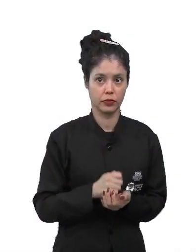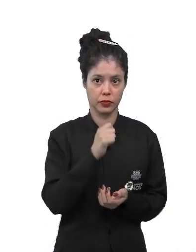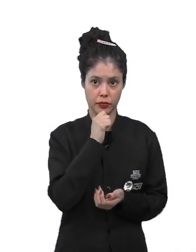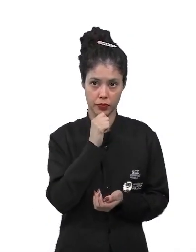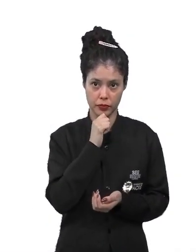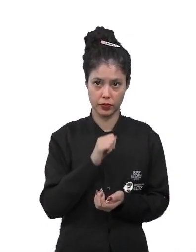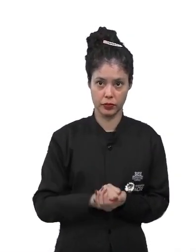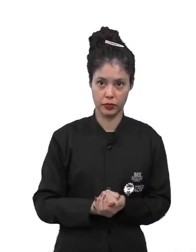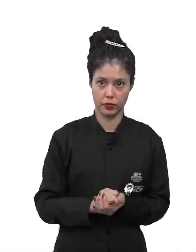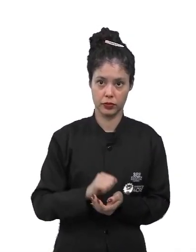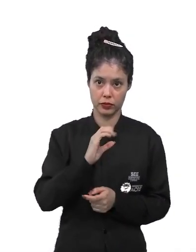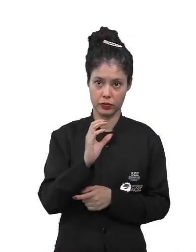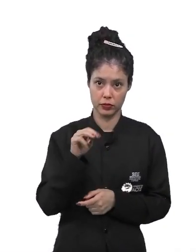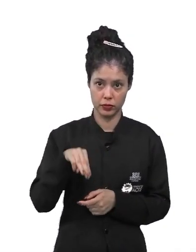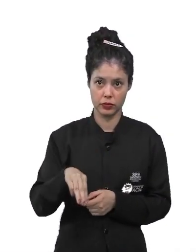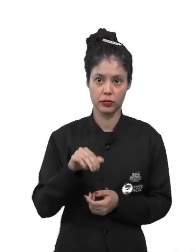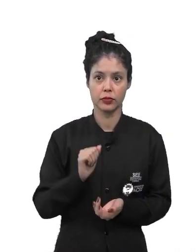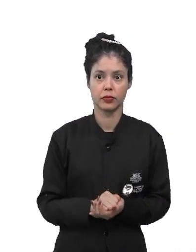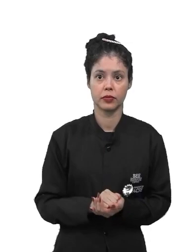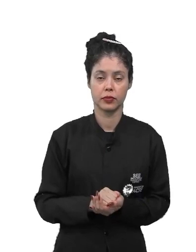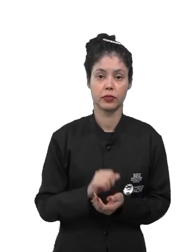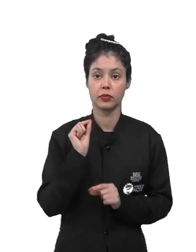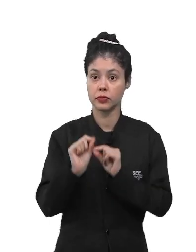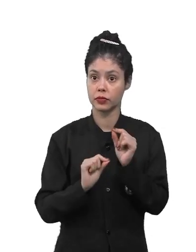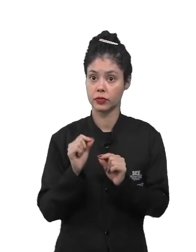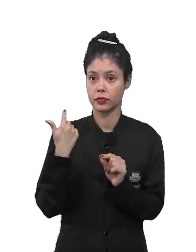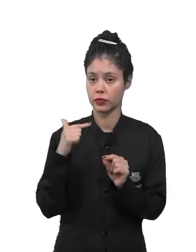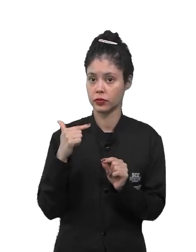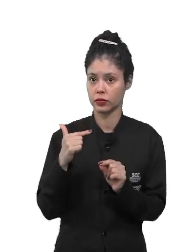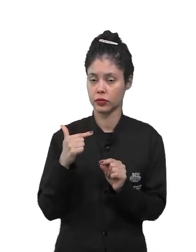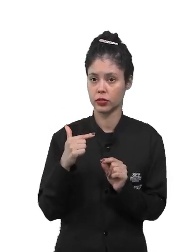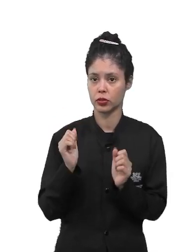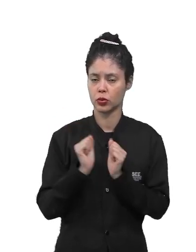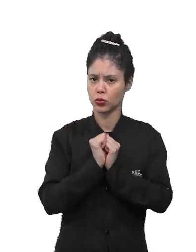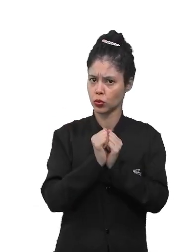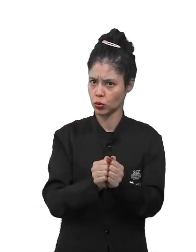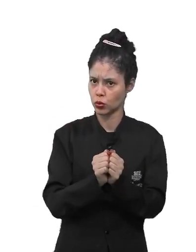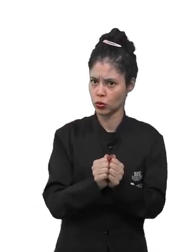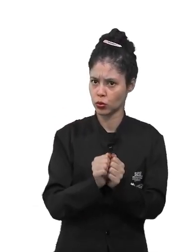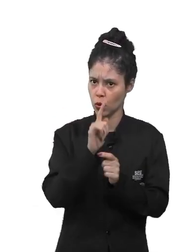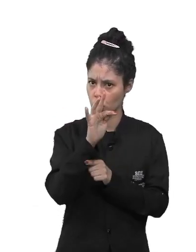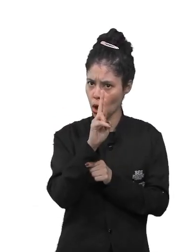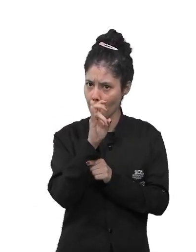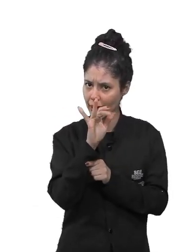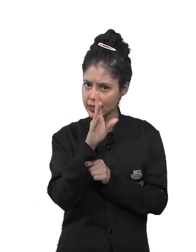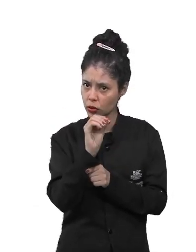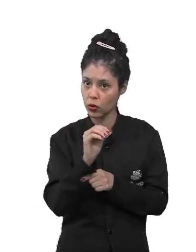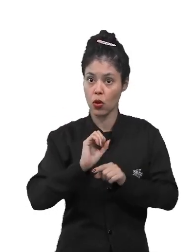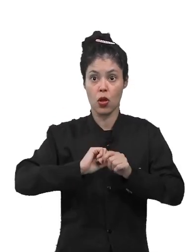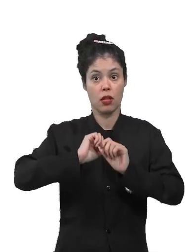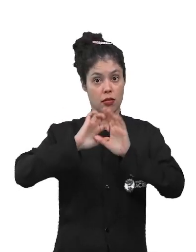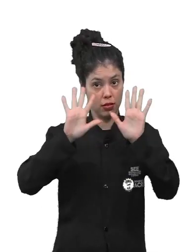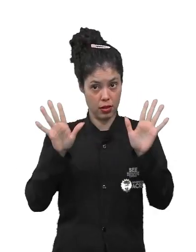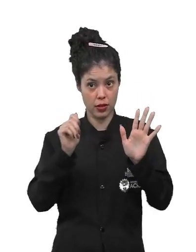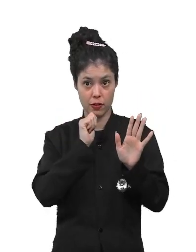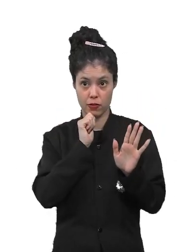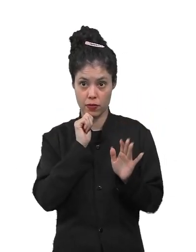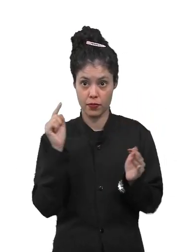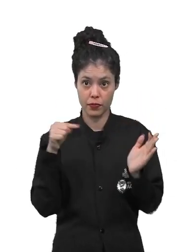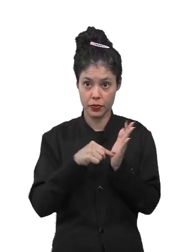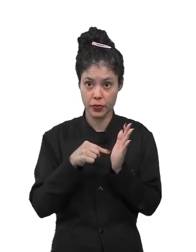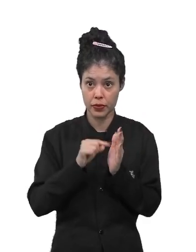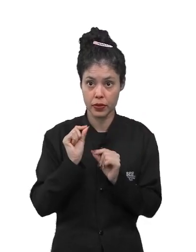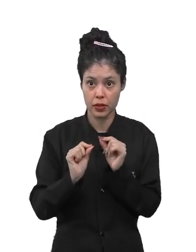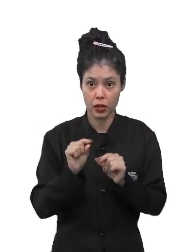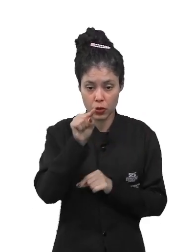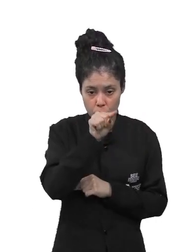massa do pneu, está aqui o centro de massa. E o centro de massa não tem que coincidir com o centro geométrico, logo o centro geométrico teria que ser